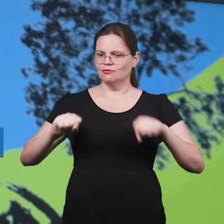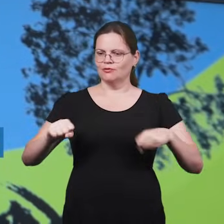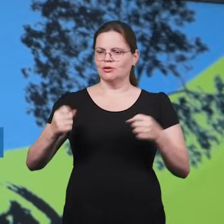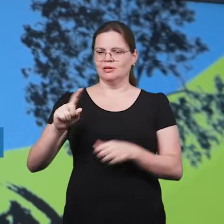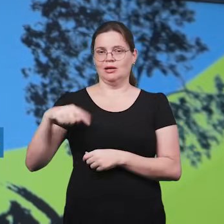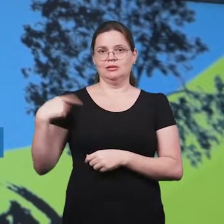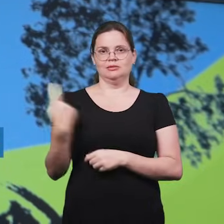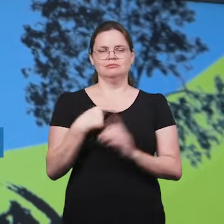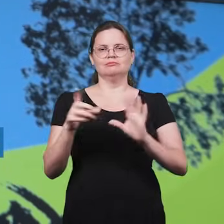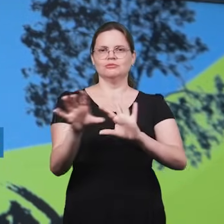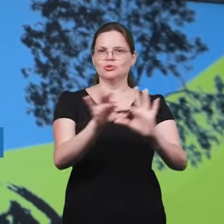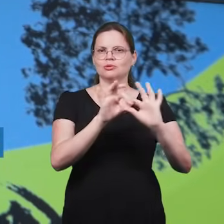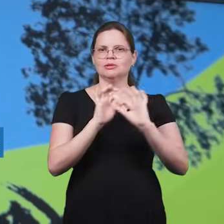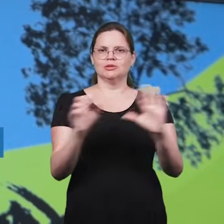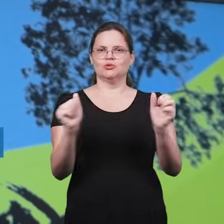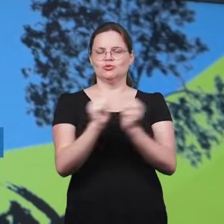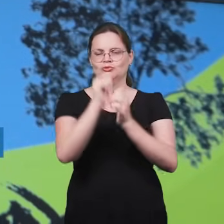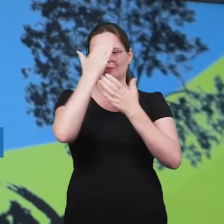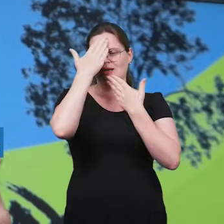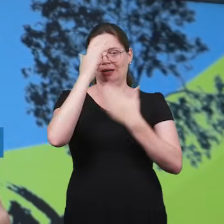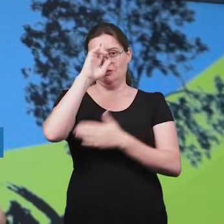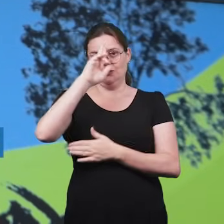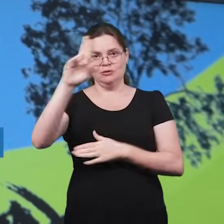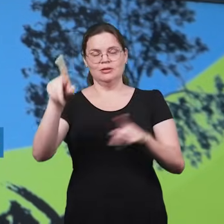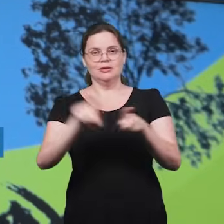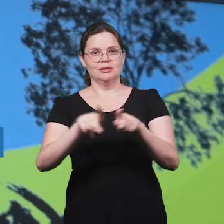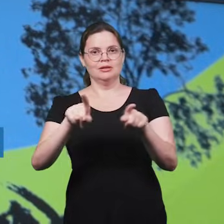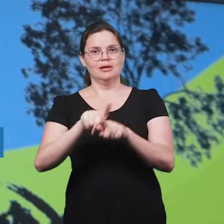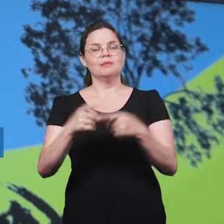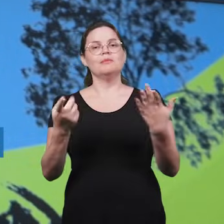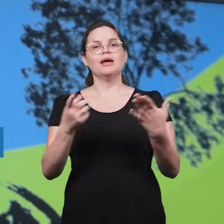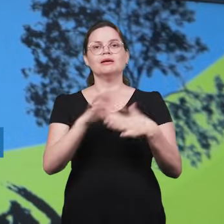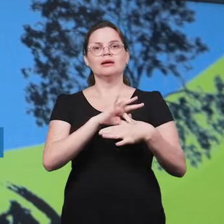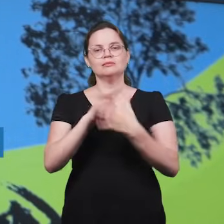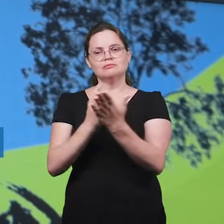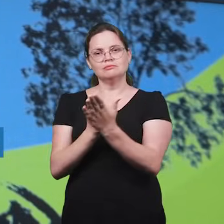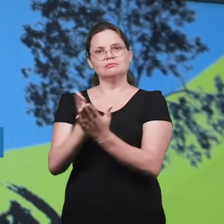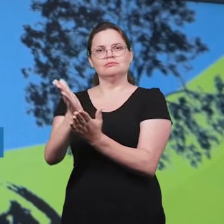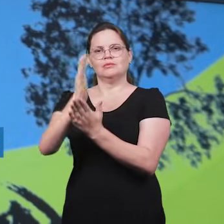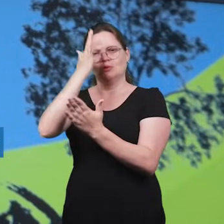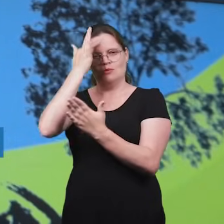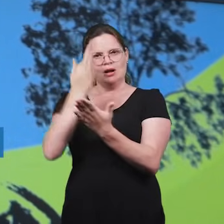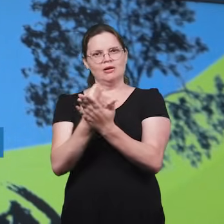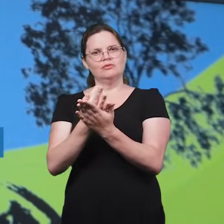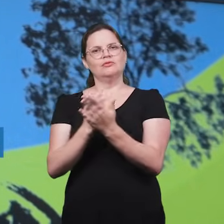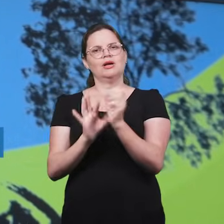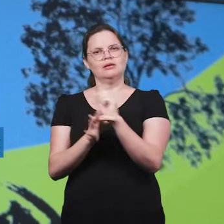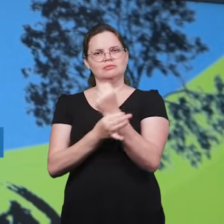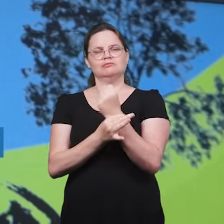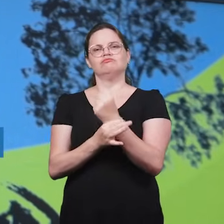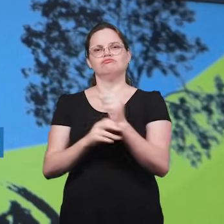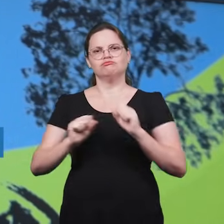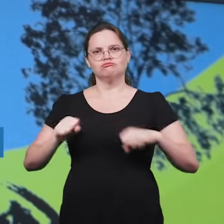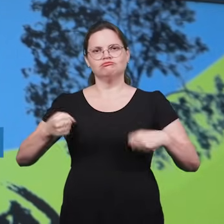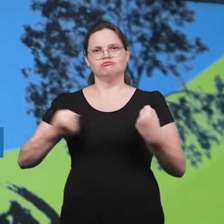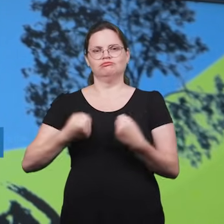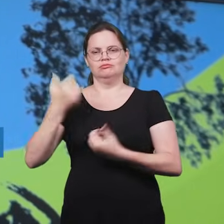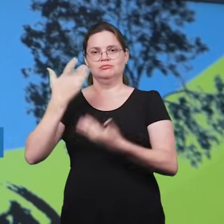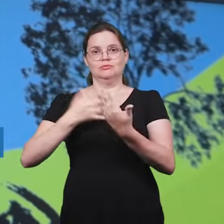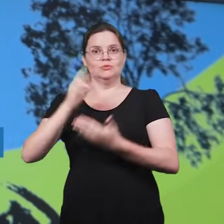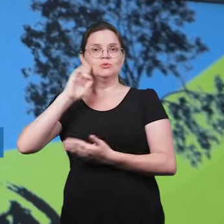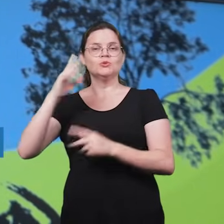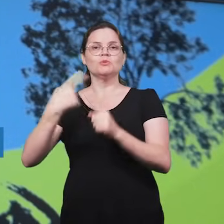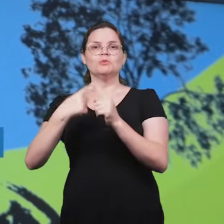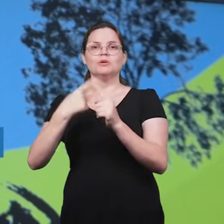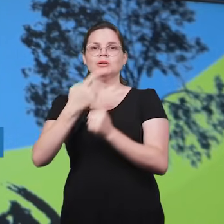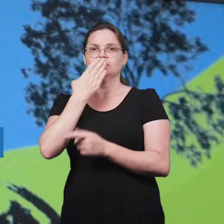em gratidão e nos conduza a este novo ano com fé renovada no Senhor, porque Ele é fiel para cumprir as